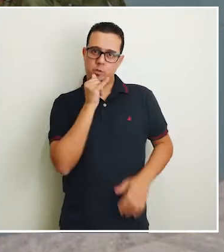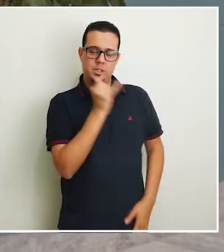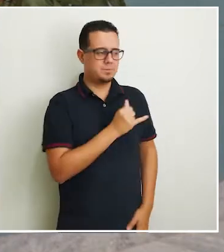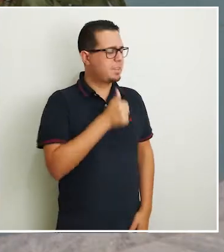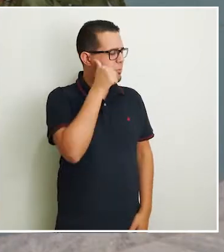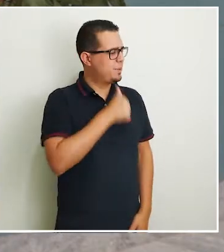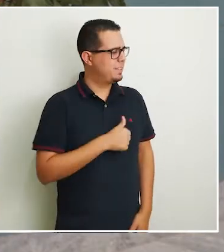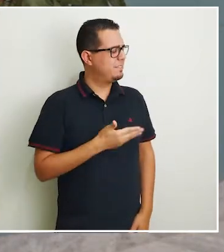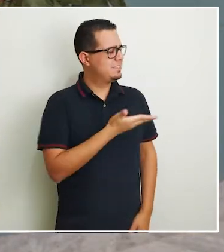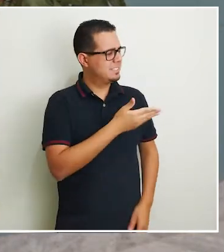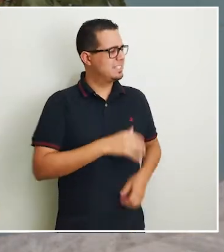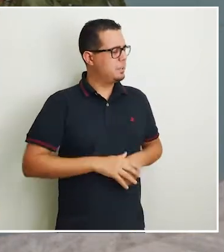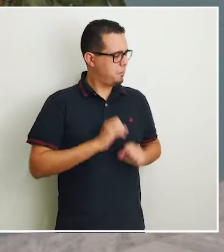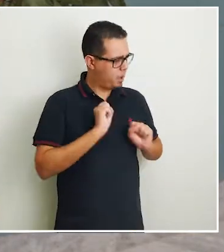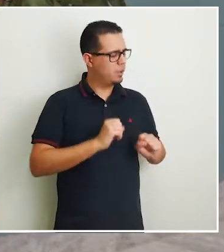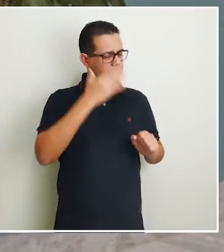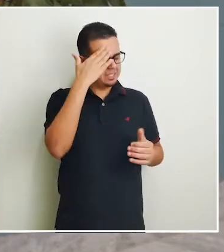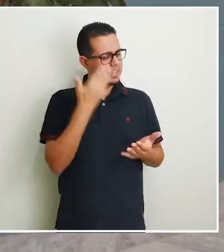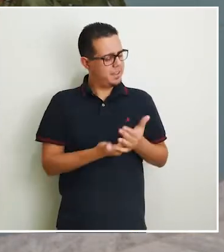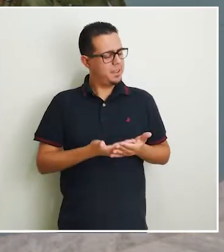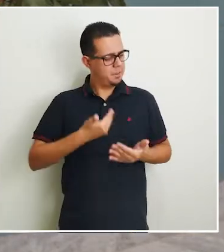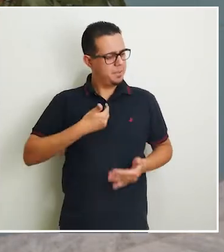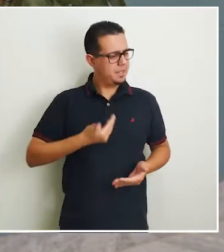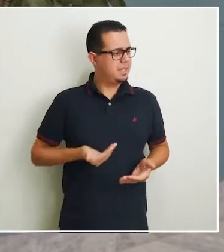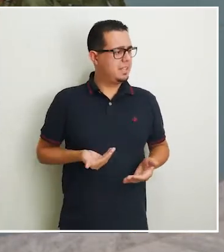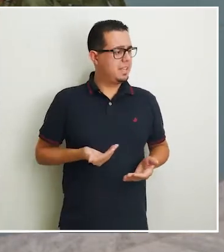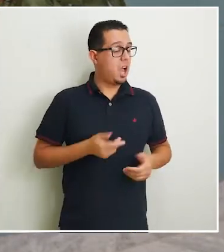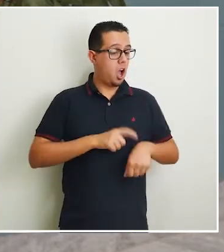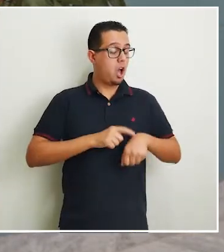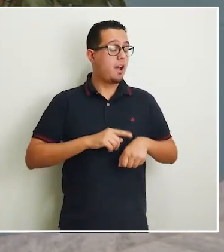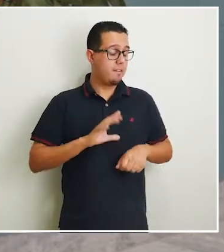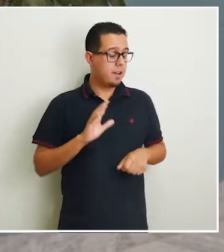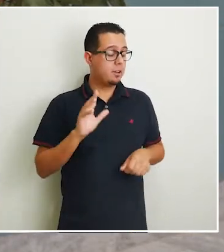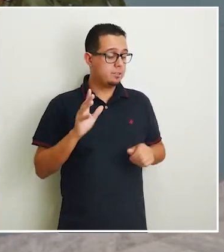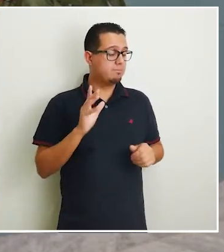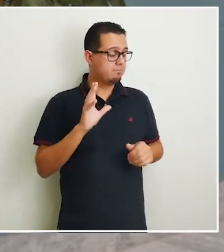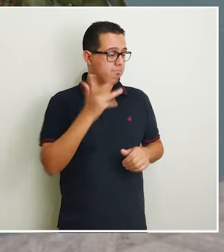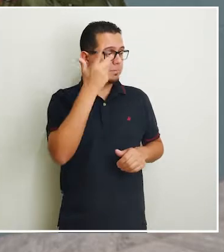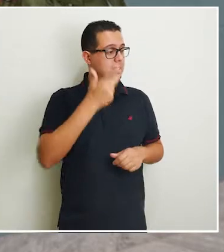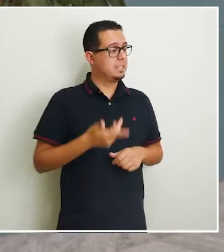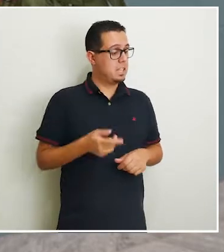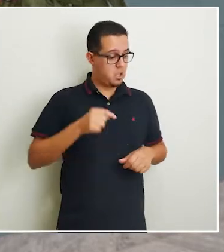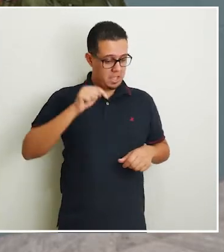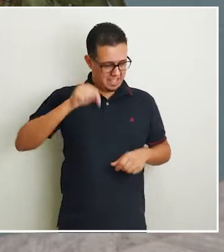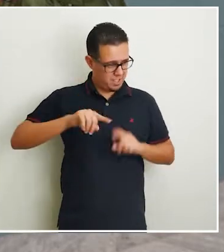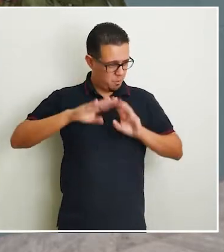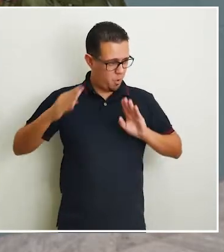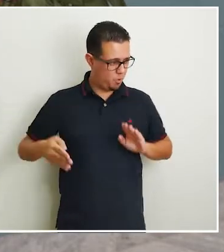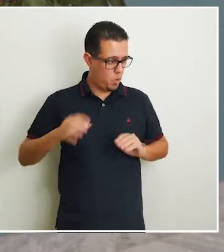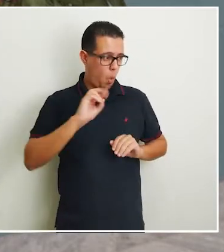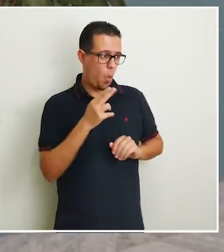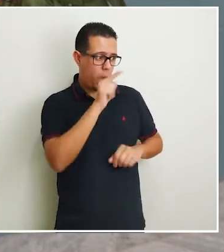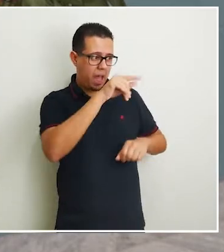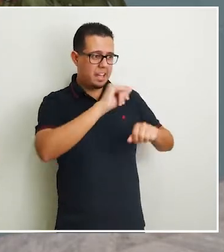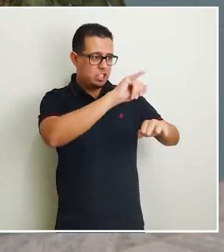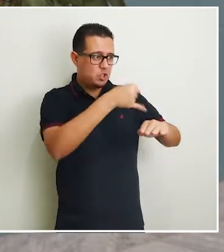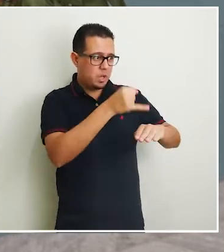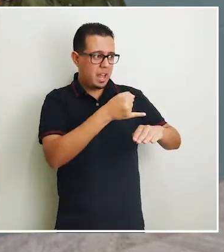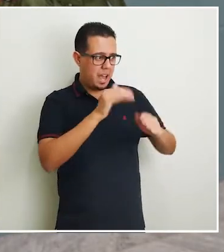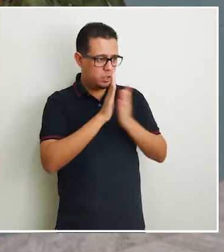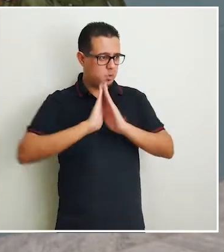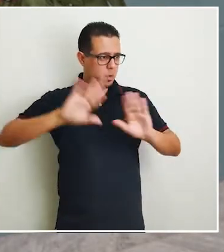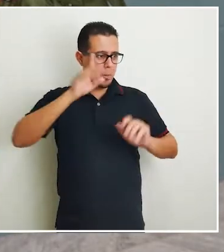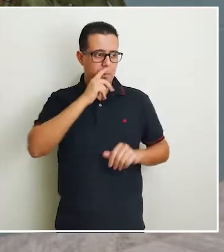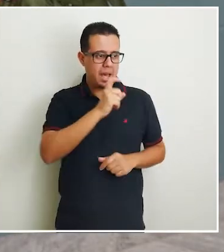Jesus: Mulher, podes crer-me que a hora vem, quando nem neste monte, nem em Jerusalém, adorareis o